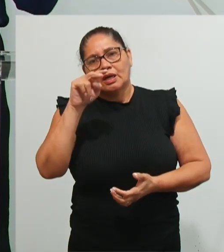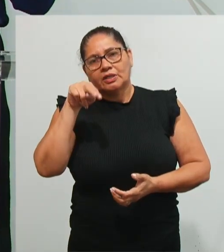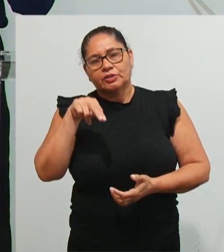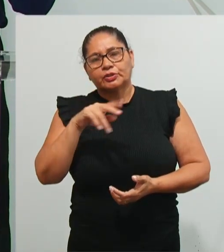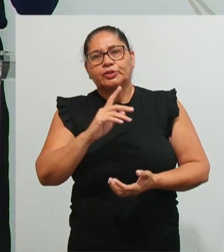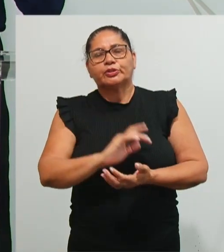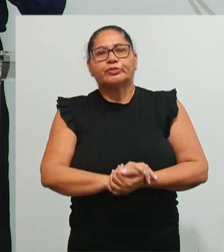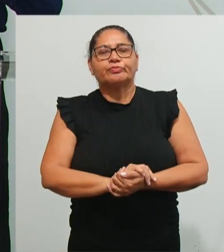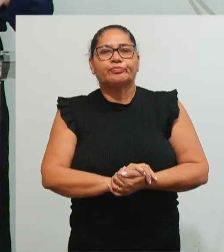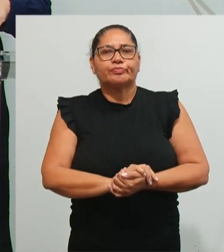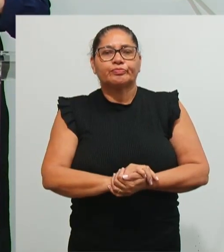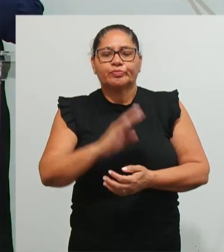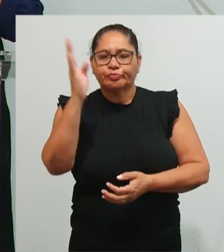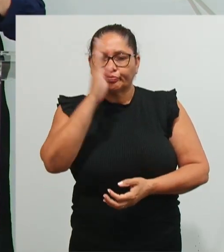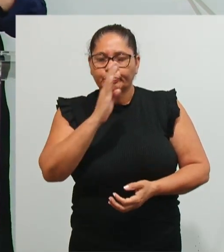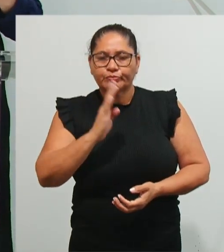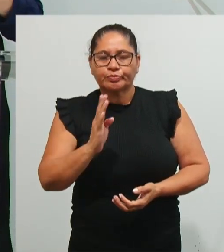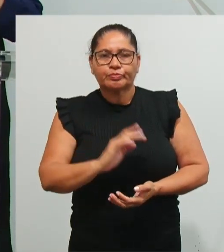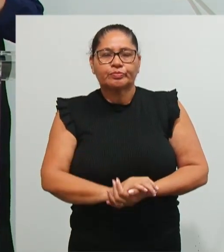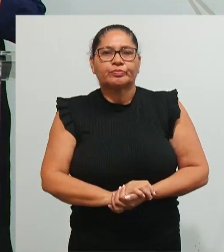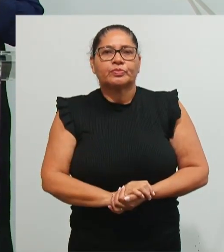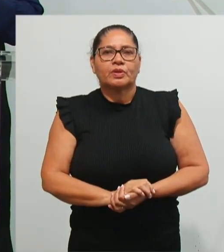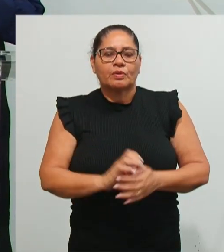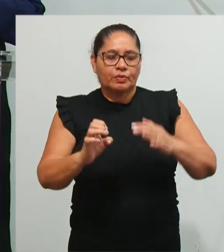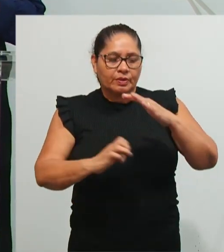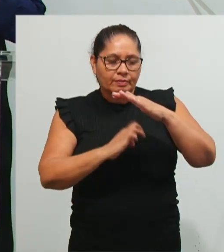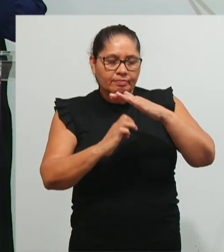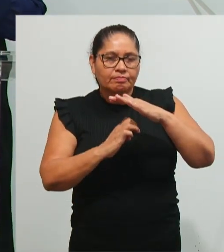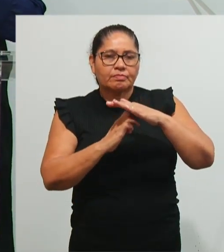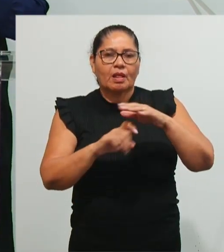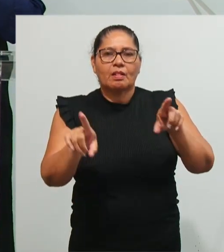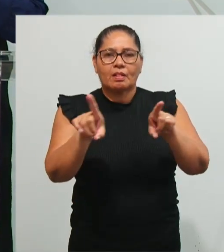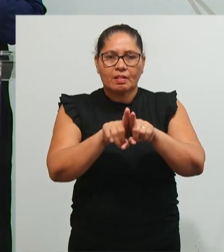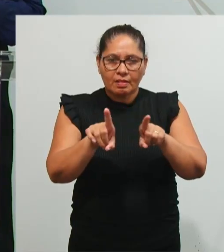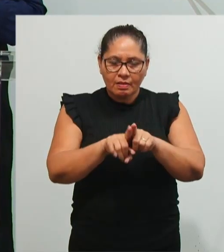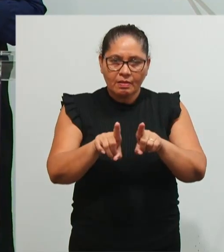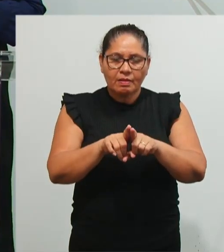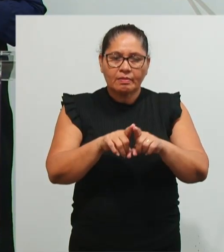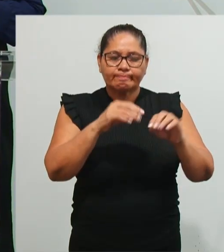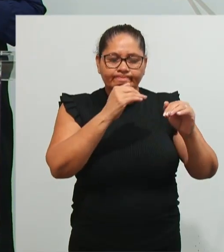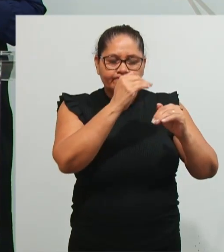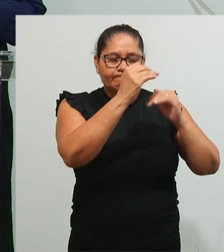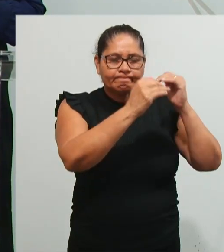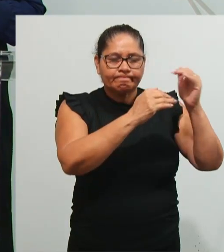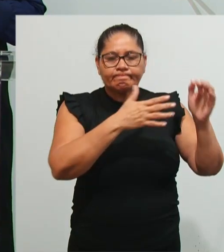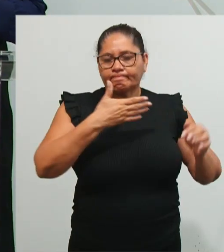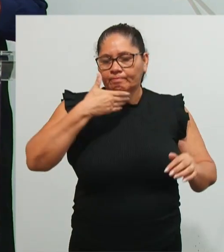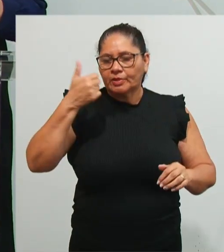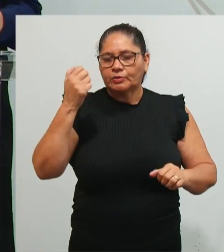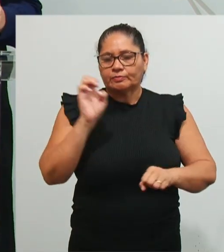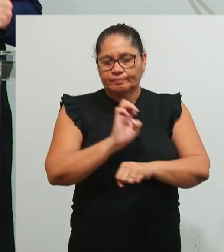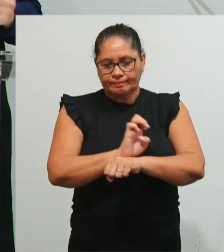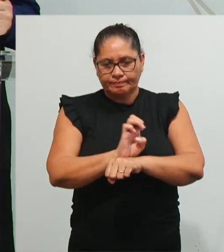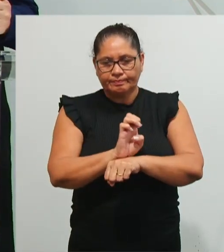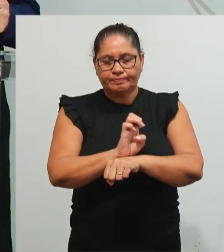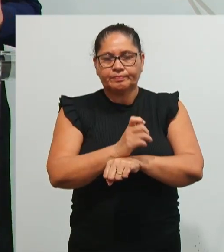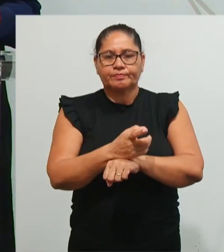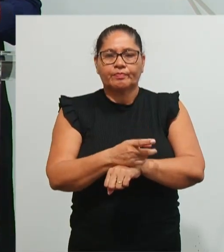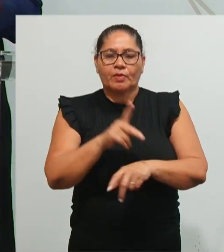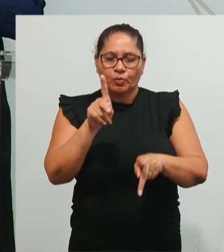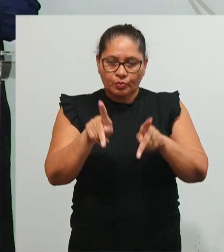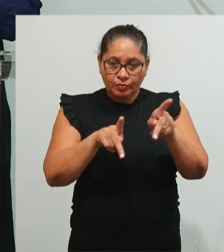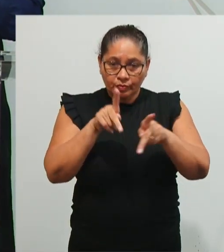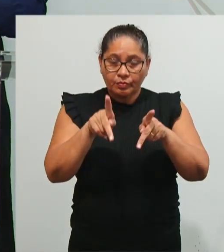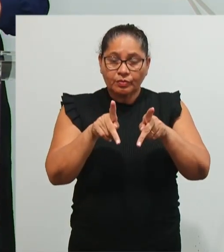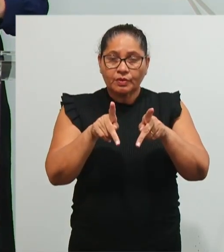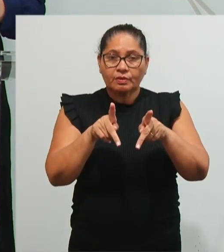prestar telefonia no Brasil, assim como as empresas de outras áreas também, que estão nesse processo de modernização do Estado. Para a população, a gente tem